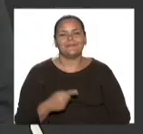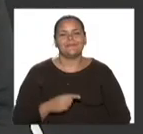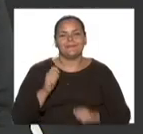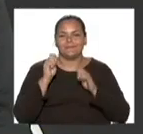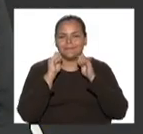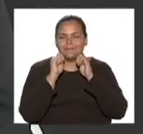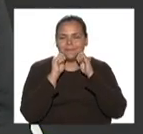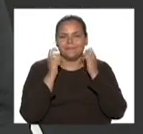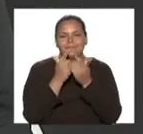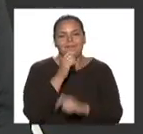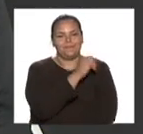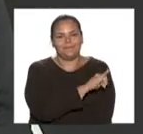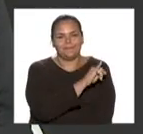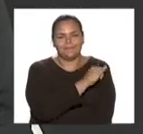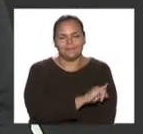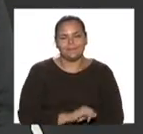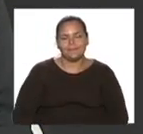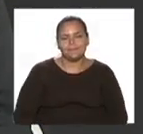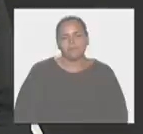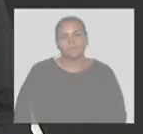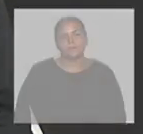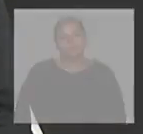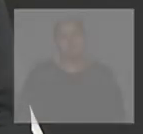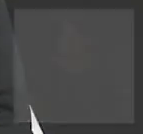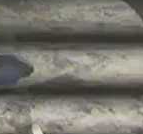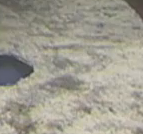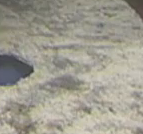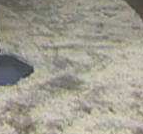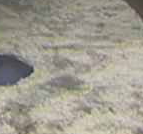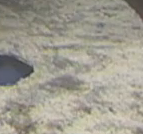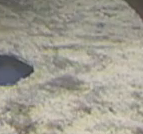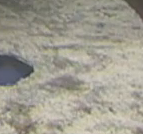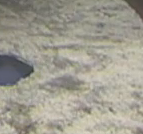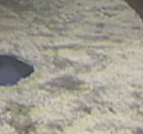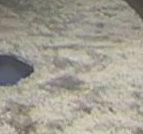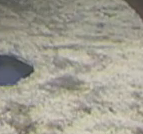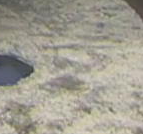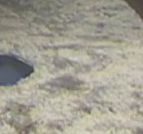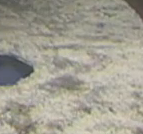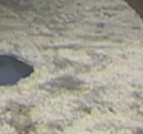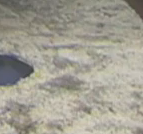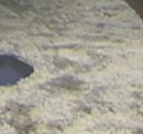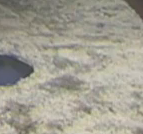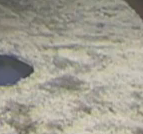a próxima. TV Alerj, o canal do povo fluminense.